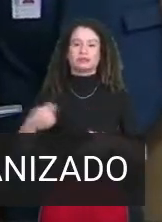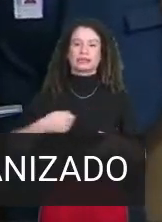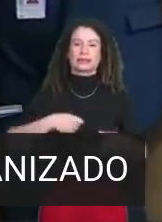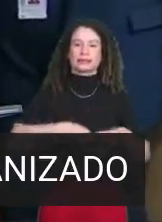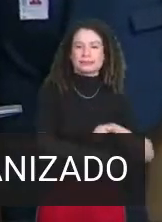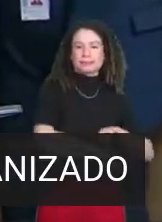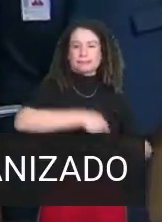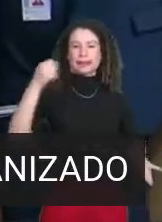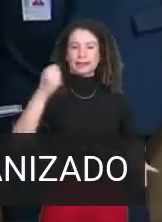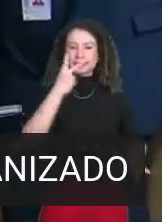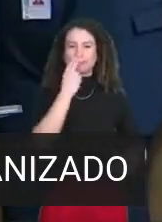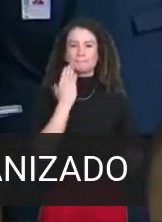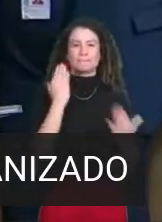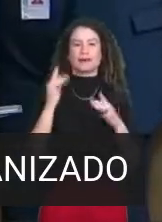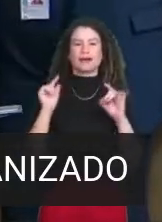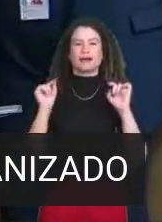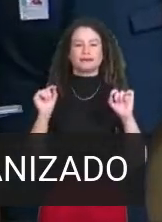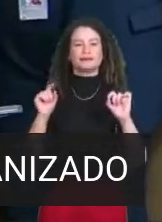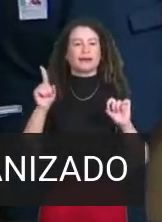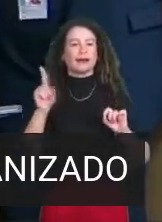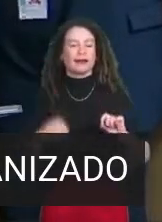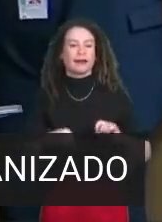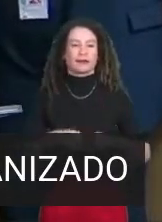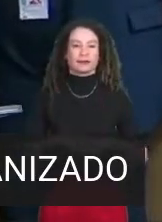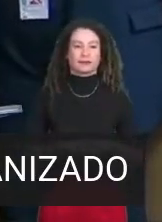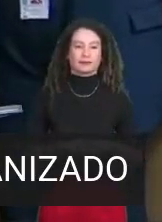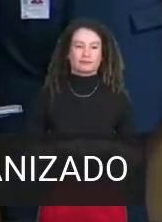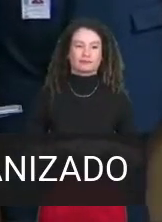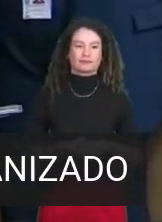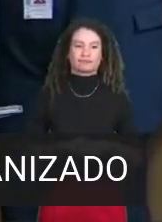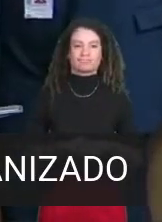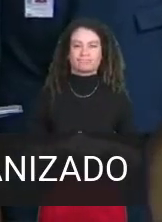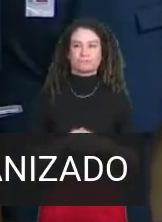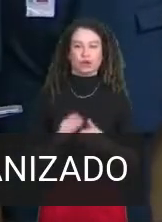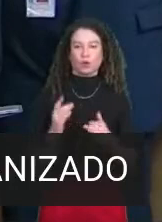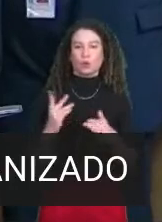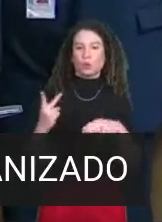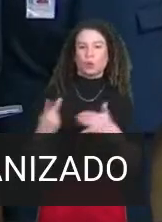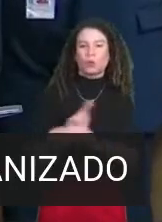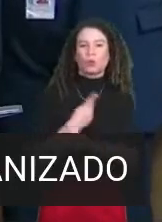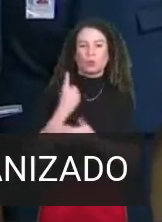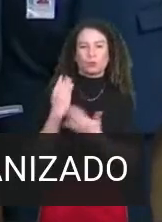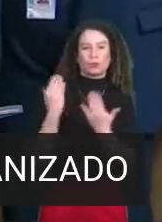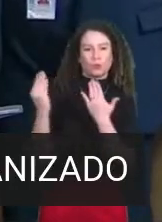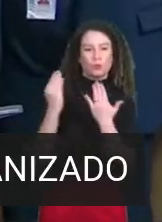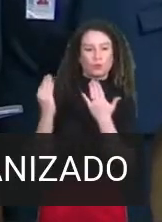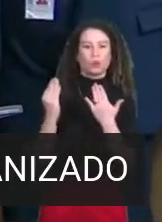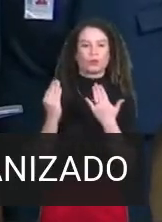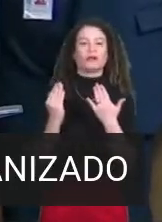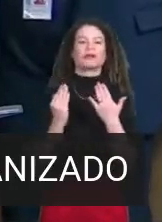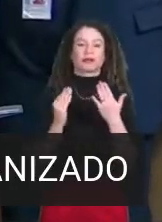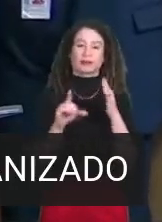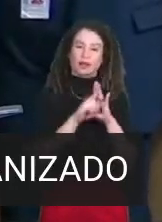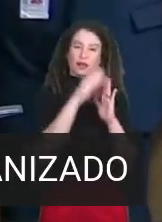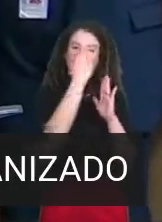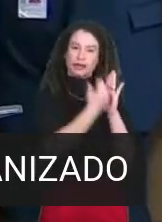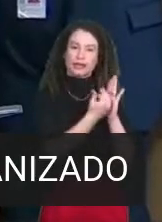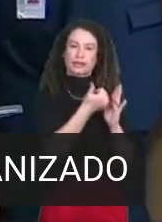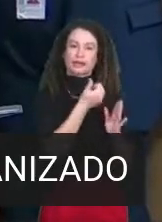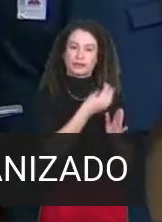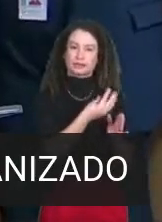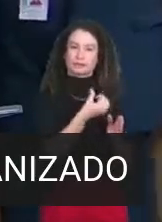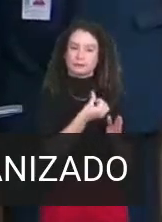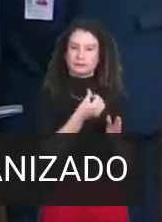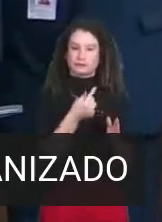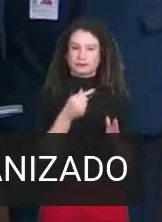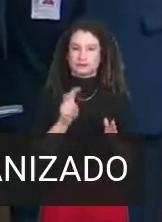chamamos contemporaneamente de uso comedido e proporcional da força. Está na Lei 13.675. Um não